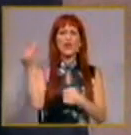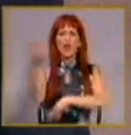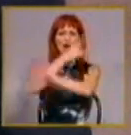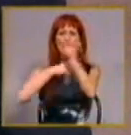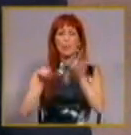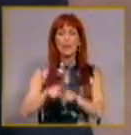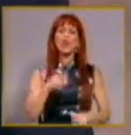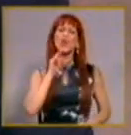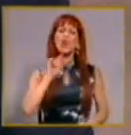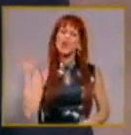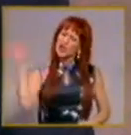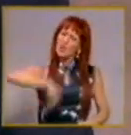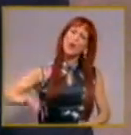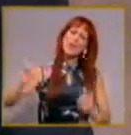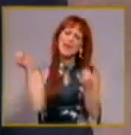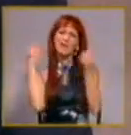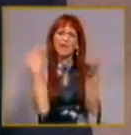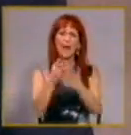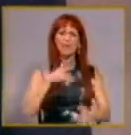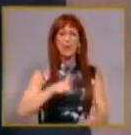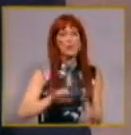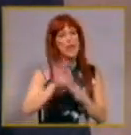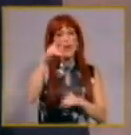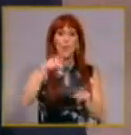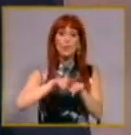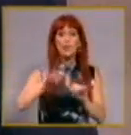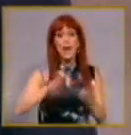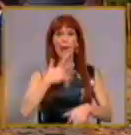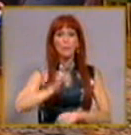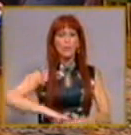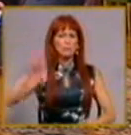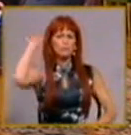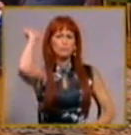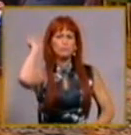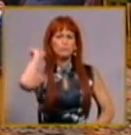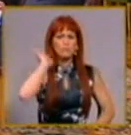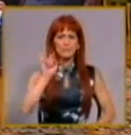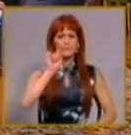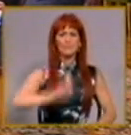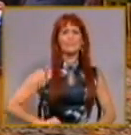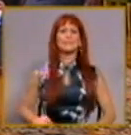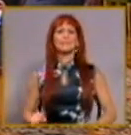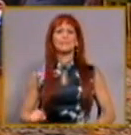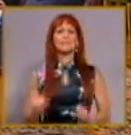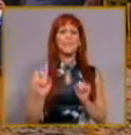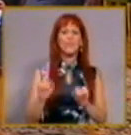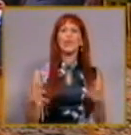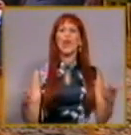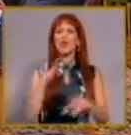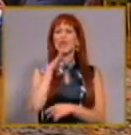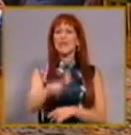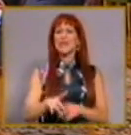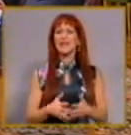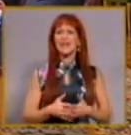europeias que chamaram para resgatar o país. Este é um sinal político que eu acho que é absolutamente relevante. É não correspondido. Bom, gostava de dizer o seguinte,